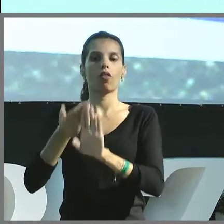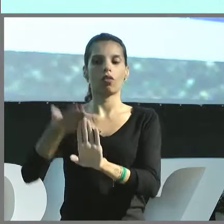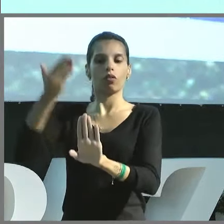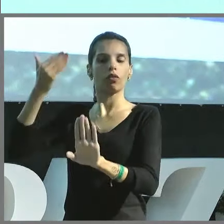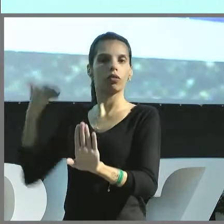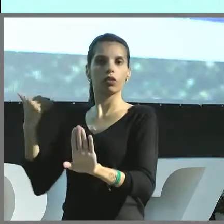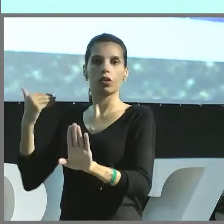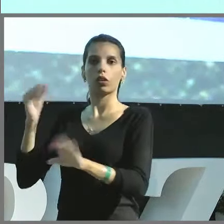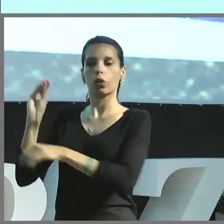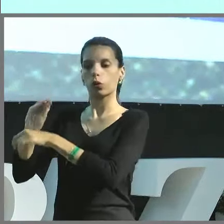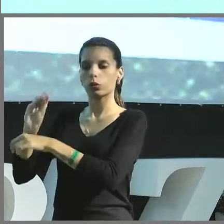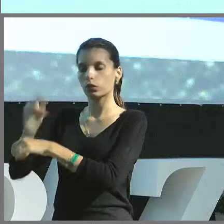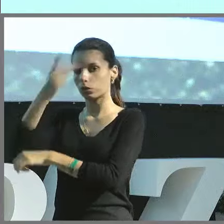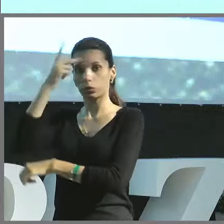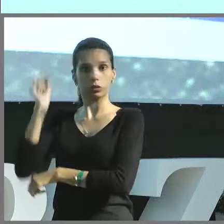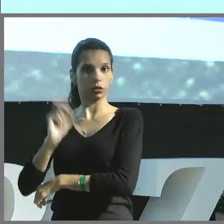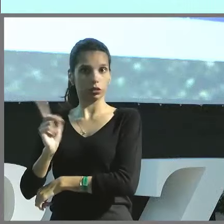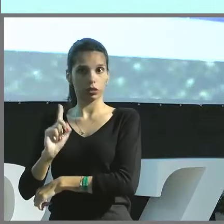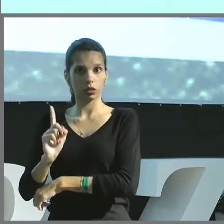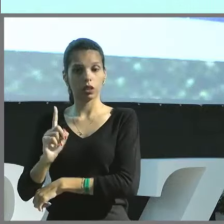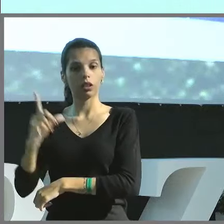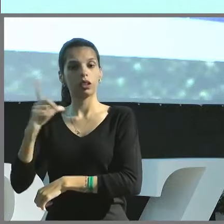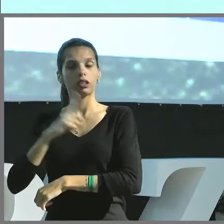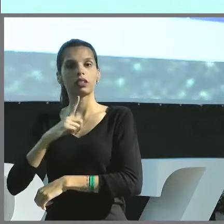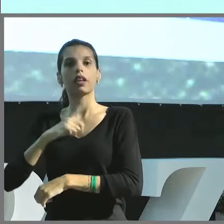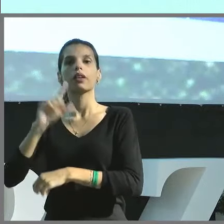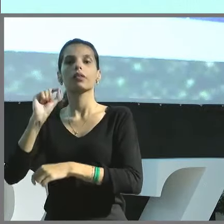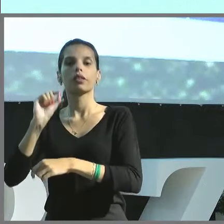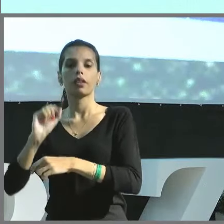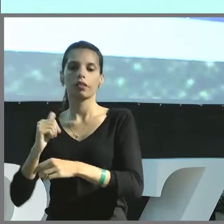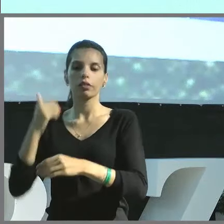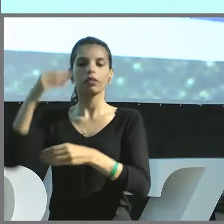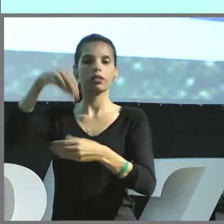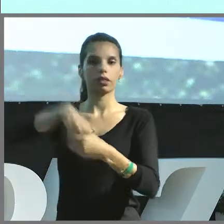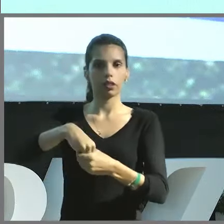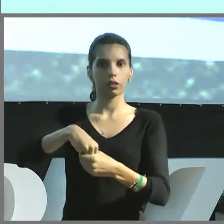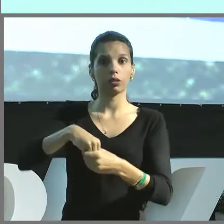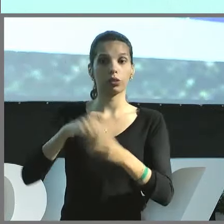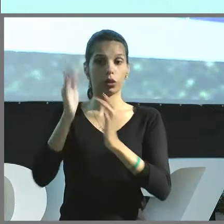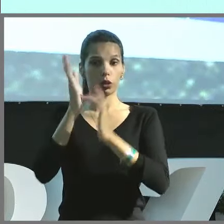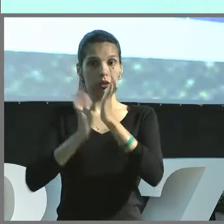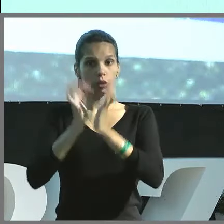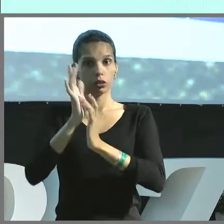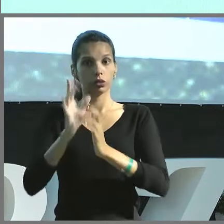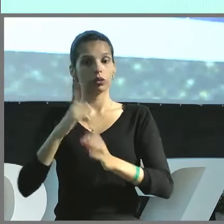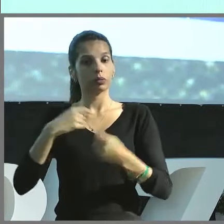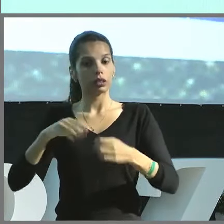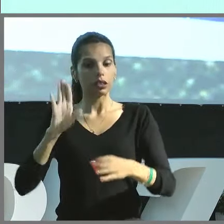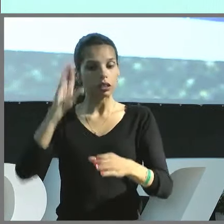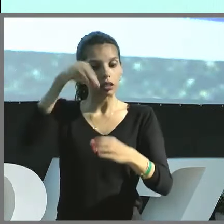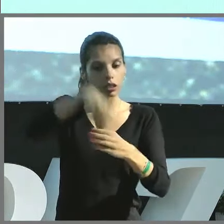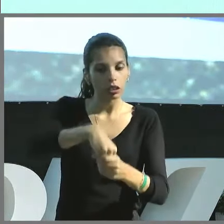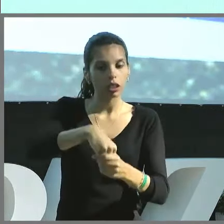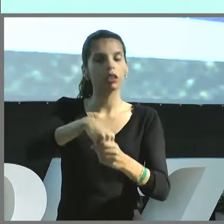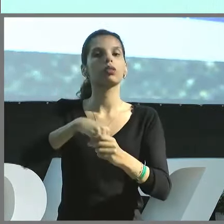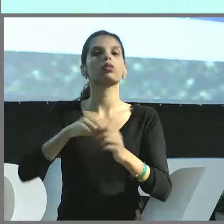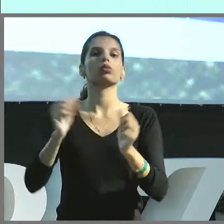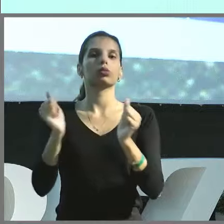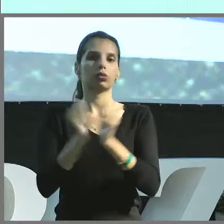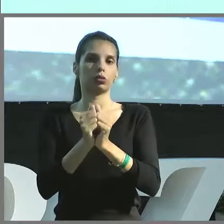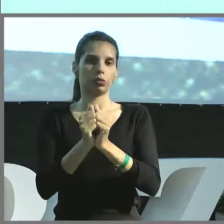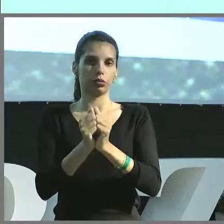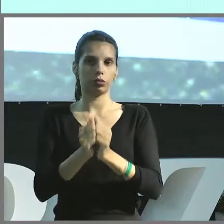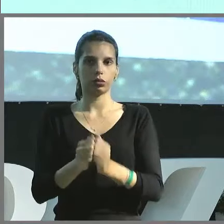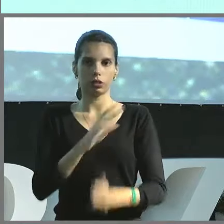das pessoas que são os marginais sociais. Jesus deve estar dentro também do